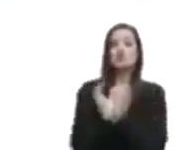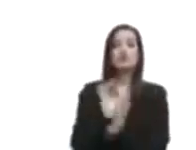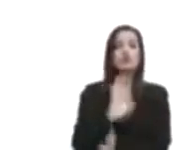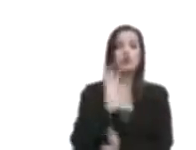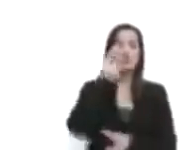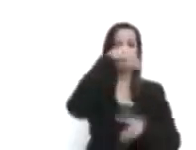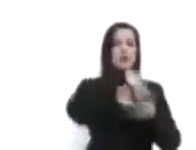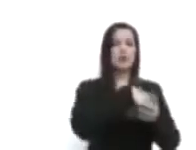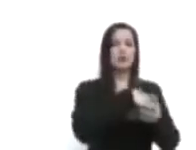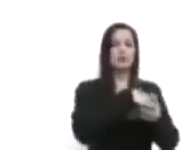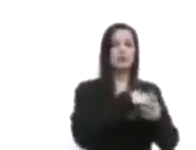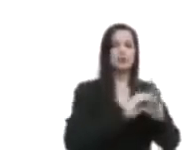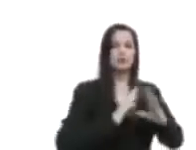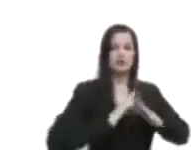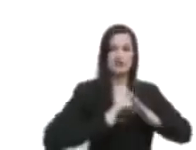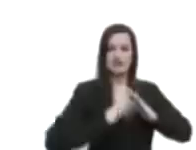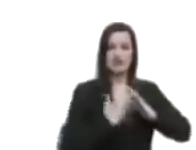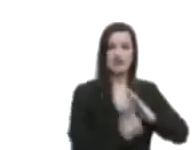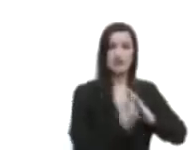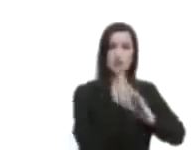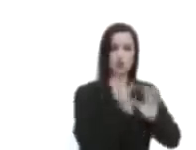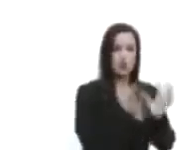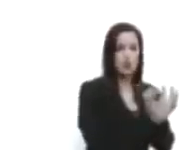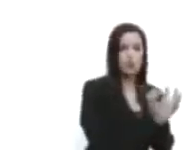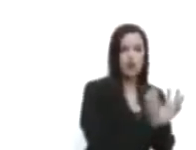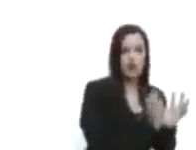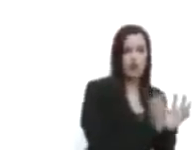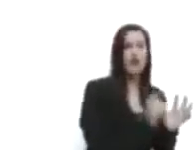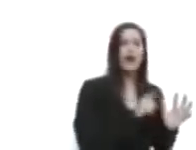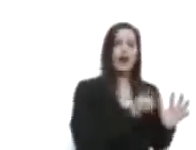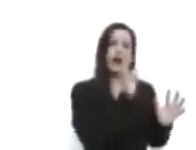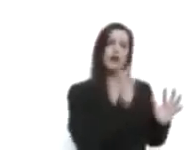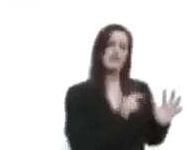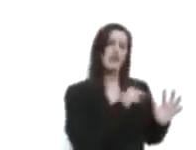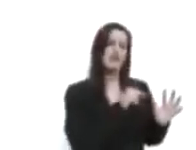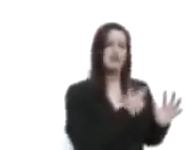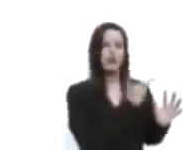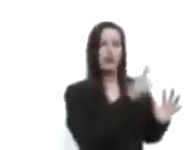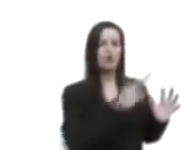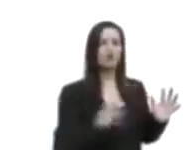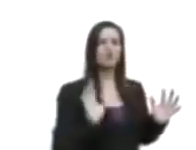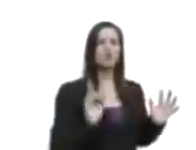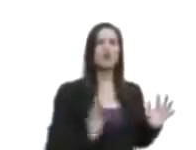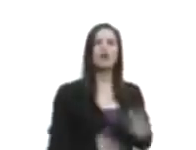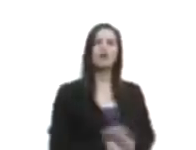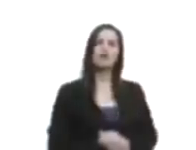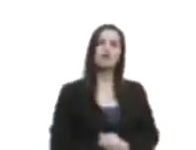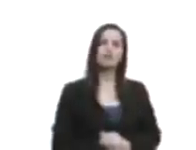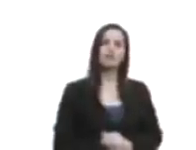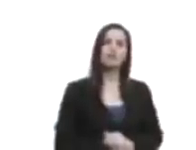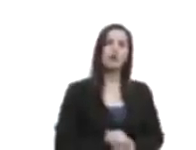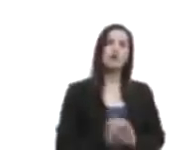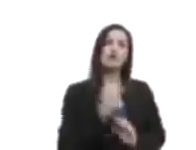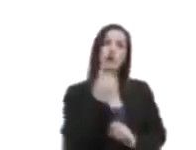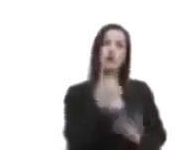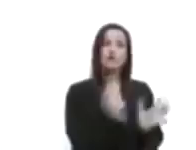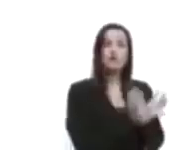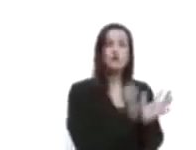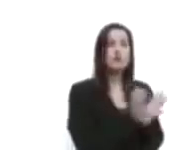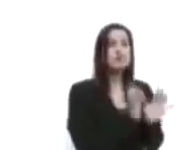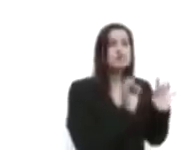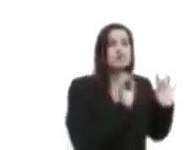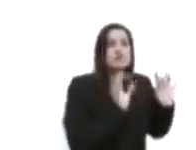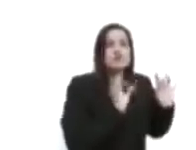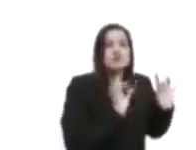dentro da igreja. Alguns dizem que as bem-aventuranças são coisas para uma categoria